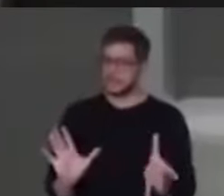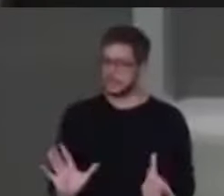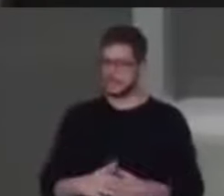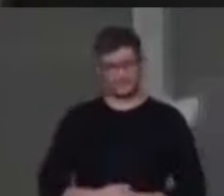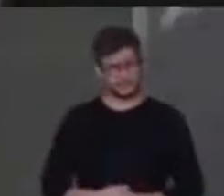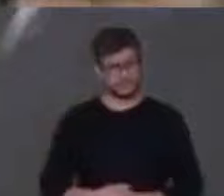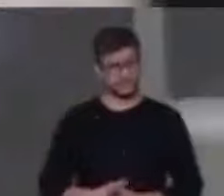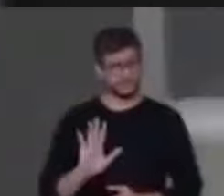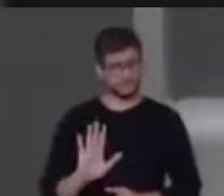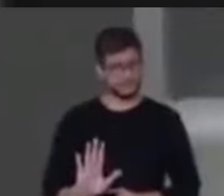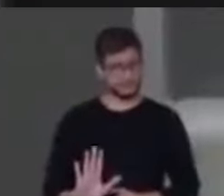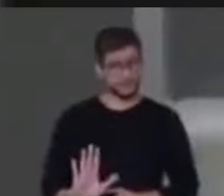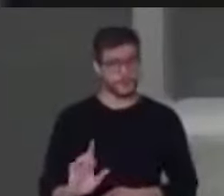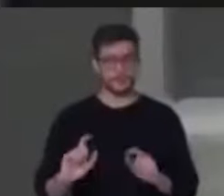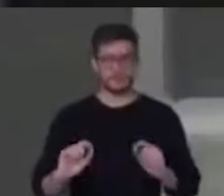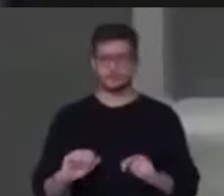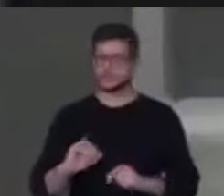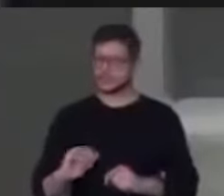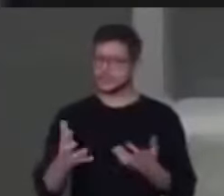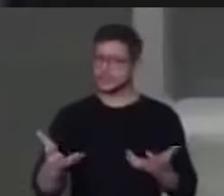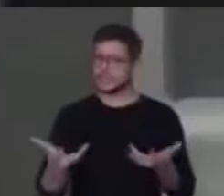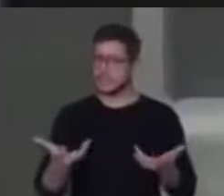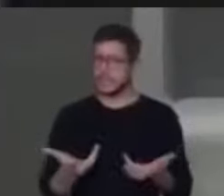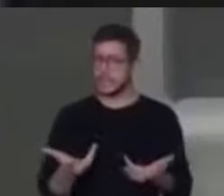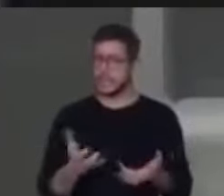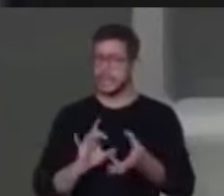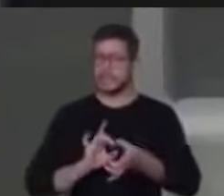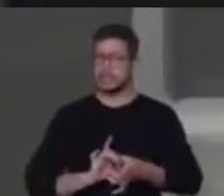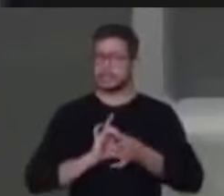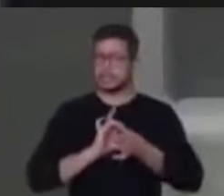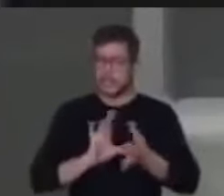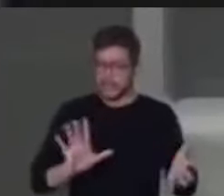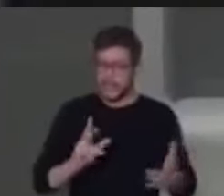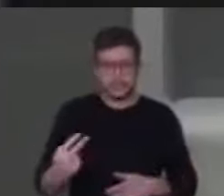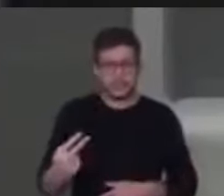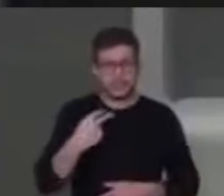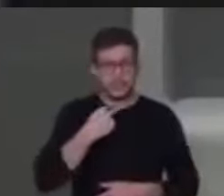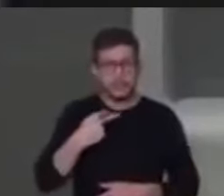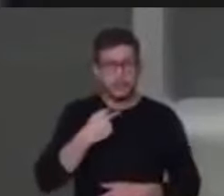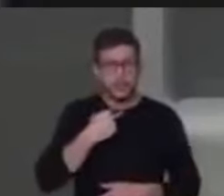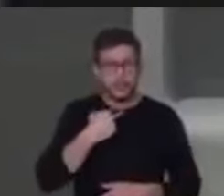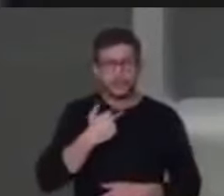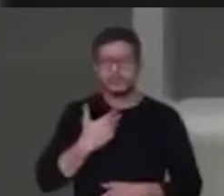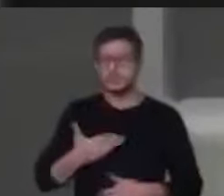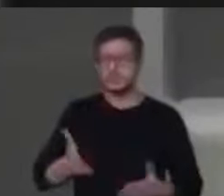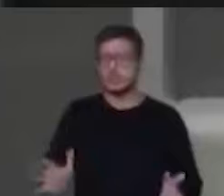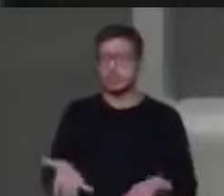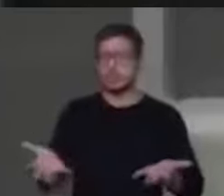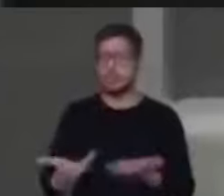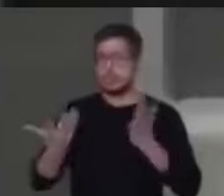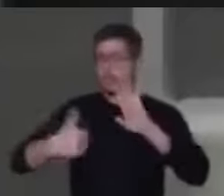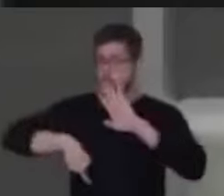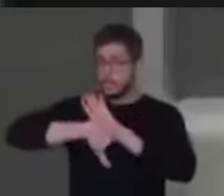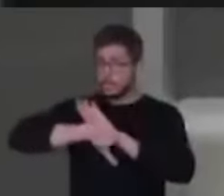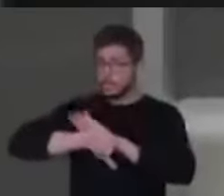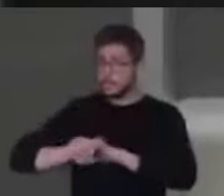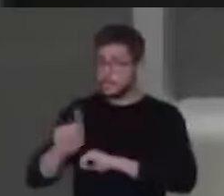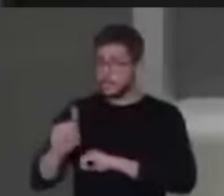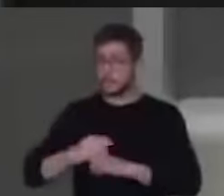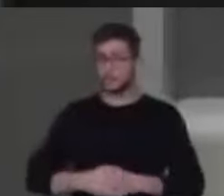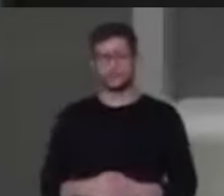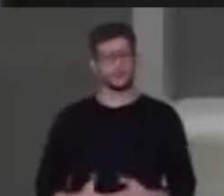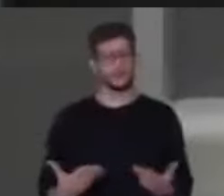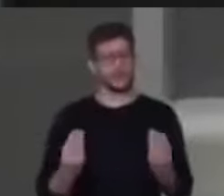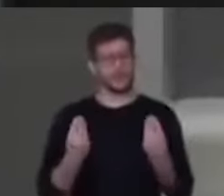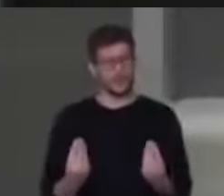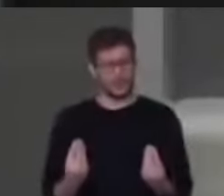pode, em nome da defesa da liberdade, se defender o crime, porque há crime quando se utiliza da mentira, há